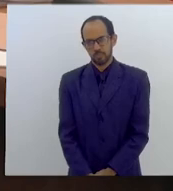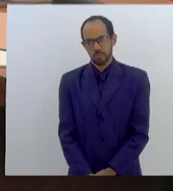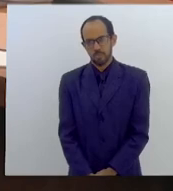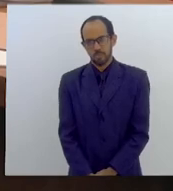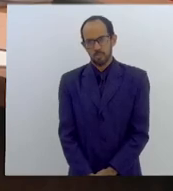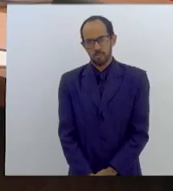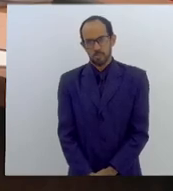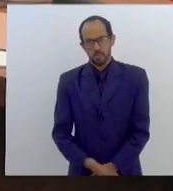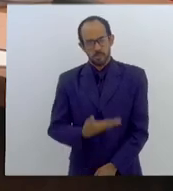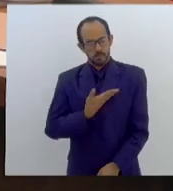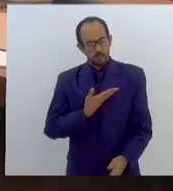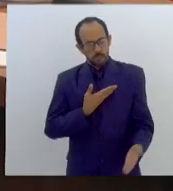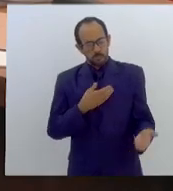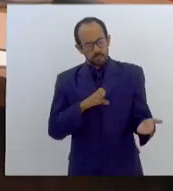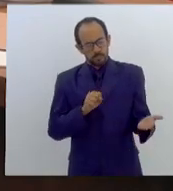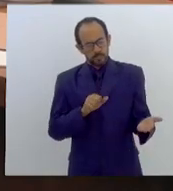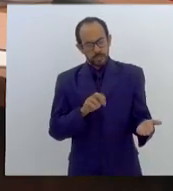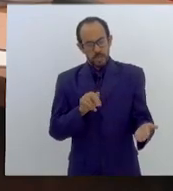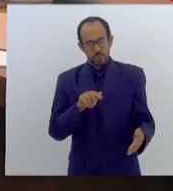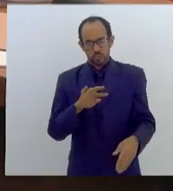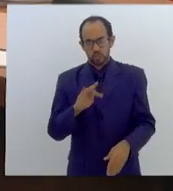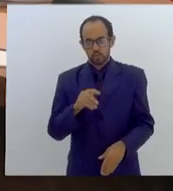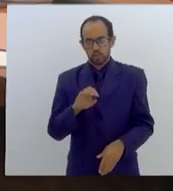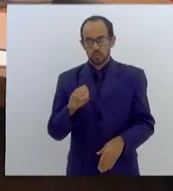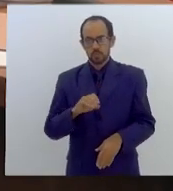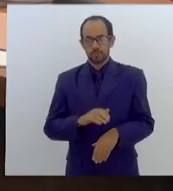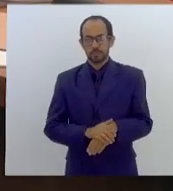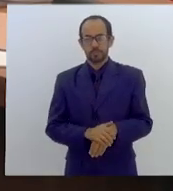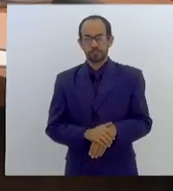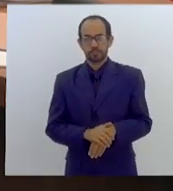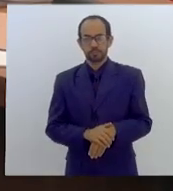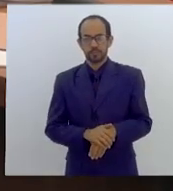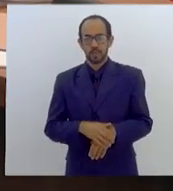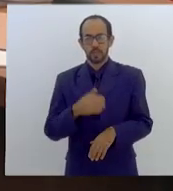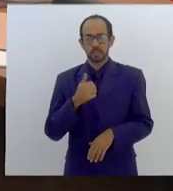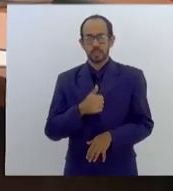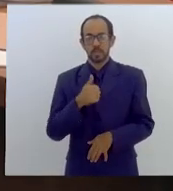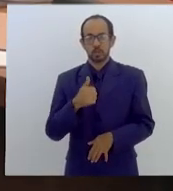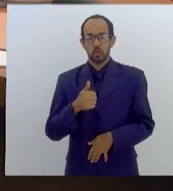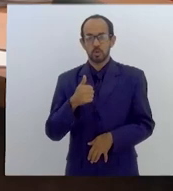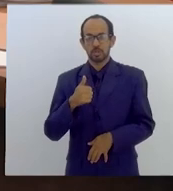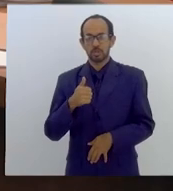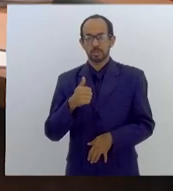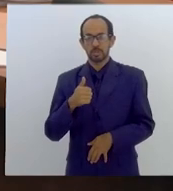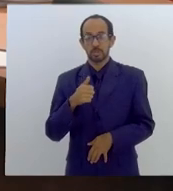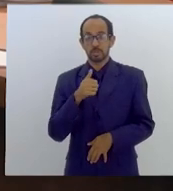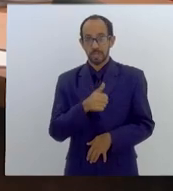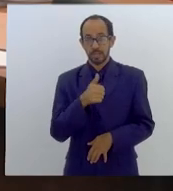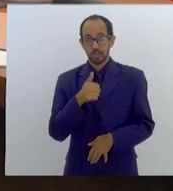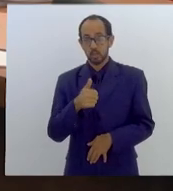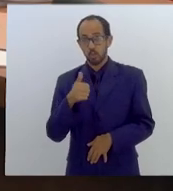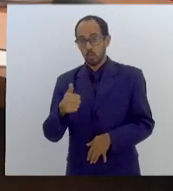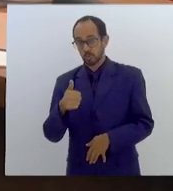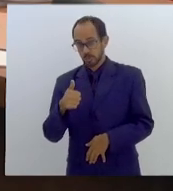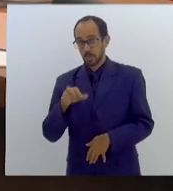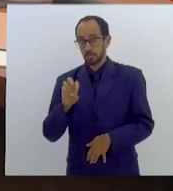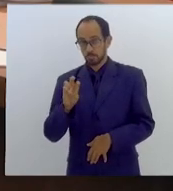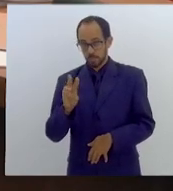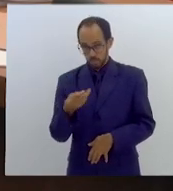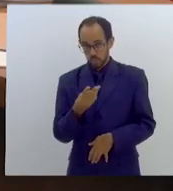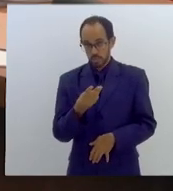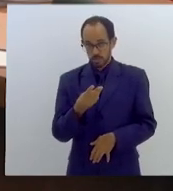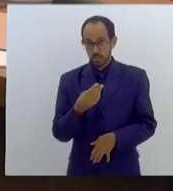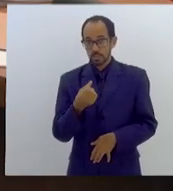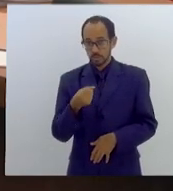Nosso amigo Serginho, ela hoje tem 111 milhões. Entrando em vigor, ela